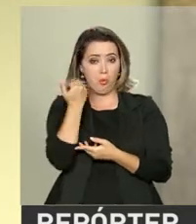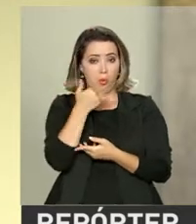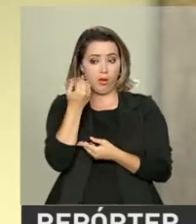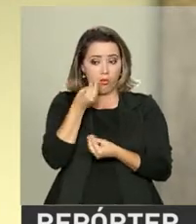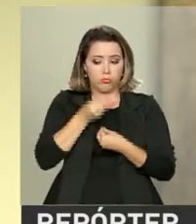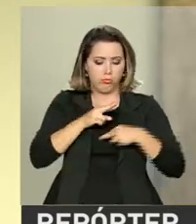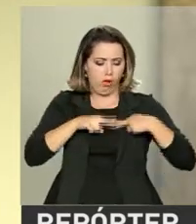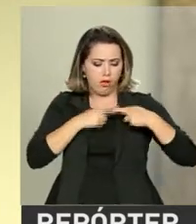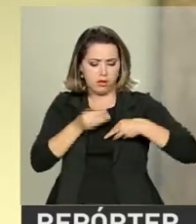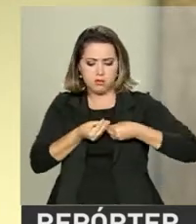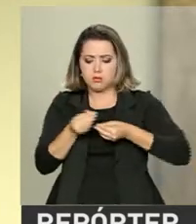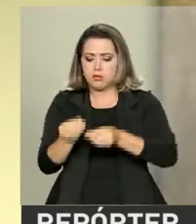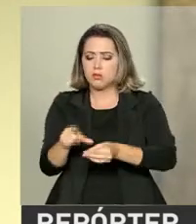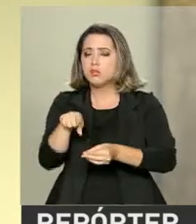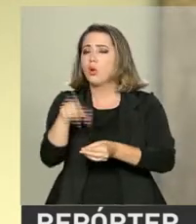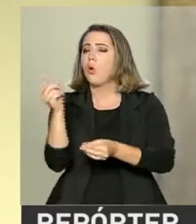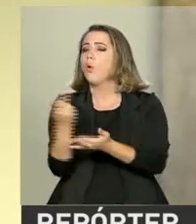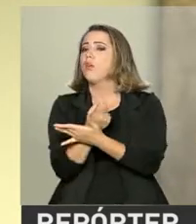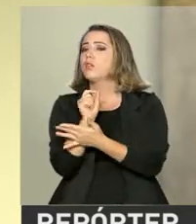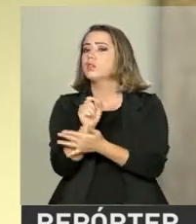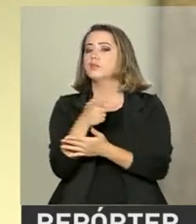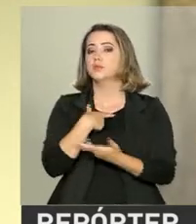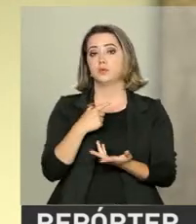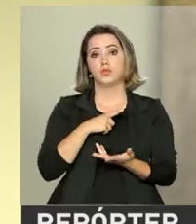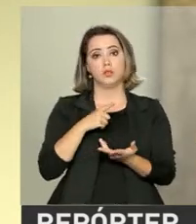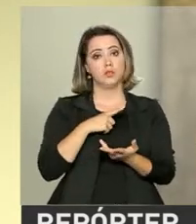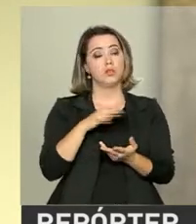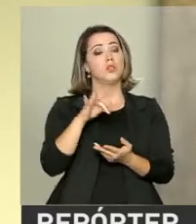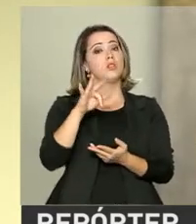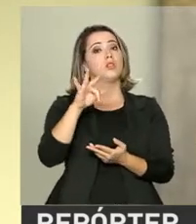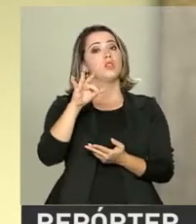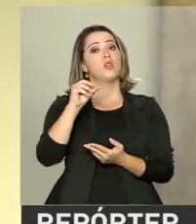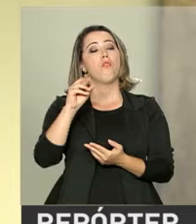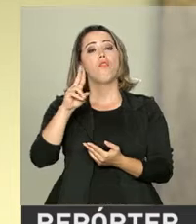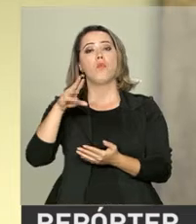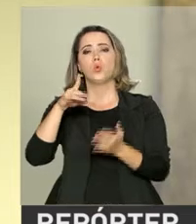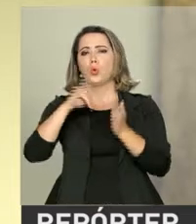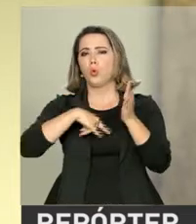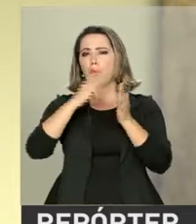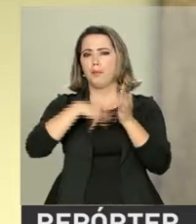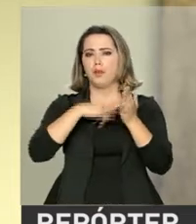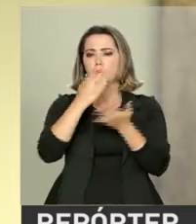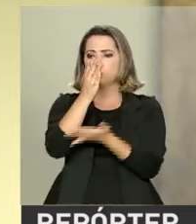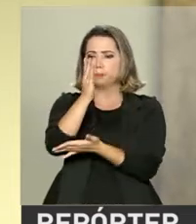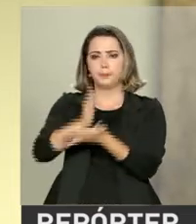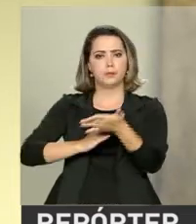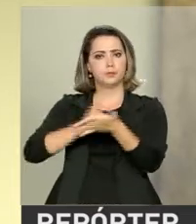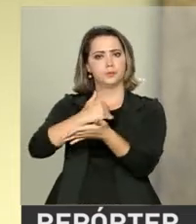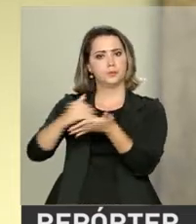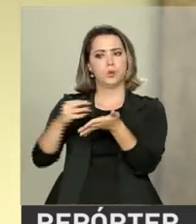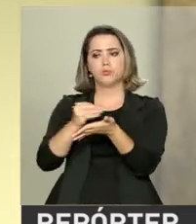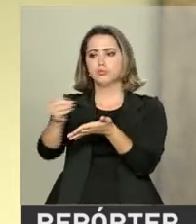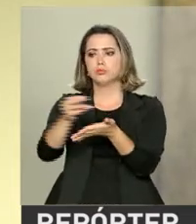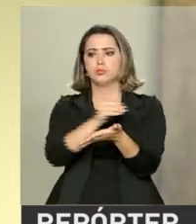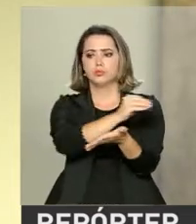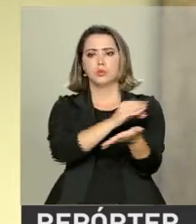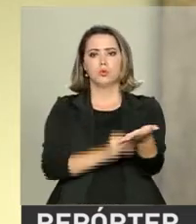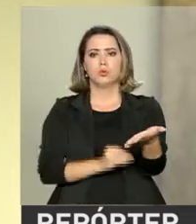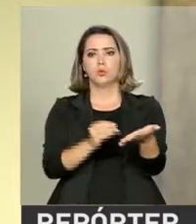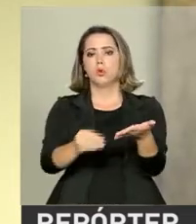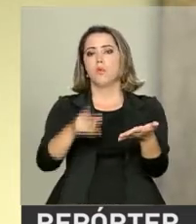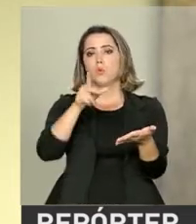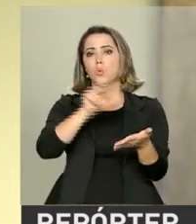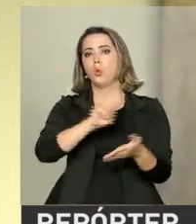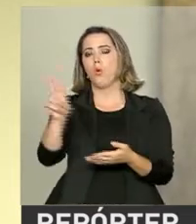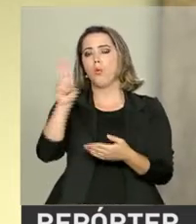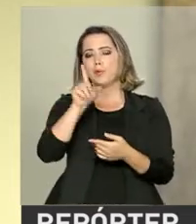tem que ser feito isso daí? É feito na herança, existe o formal de partilha, onde é elencado todos os herdeiros